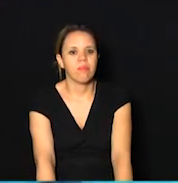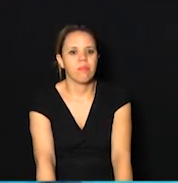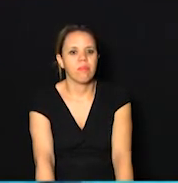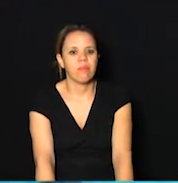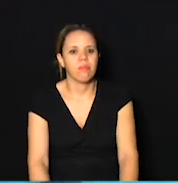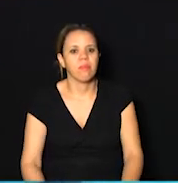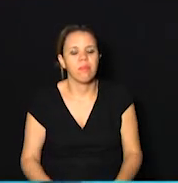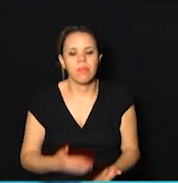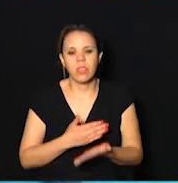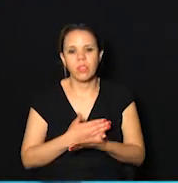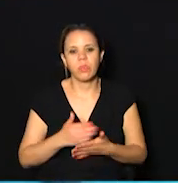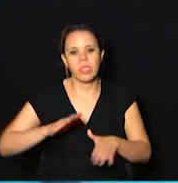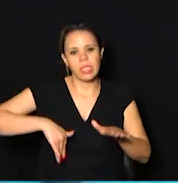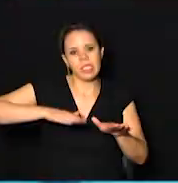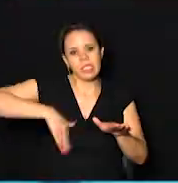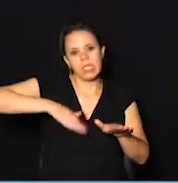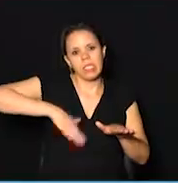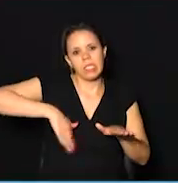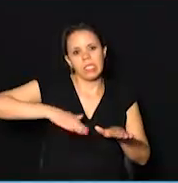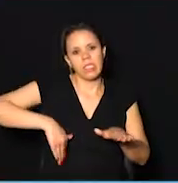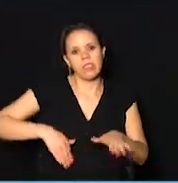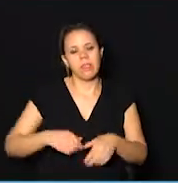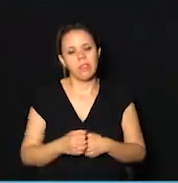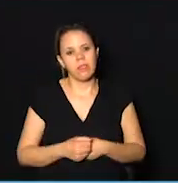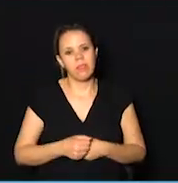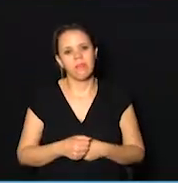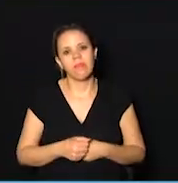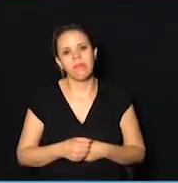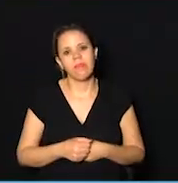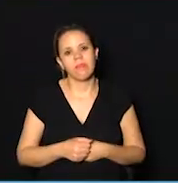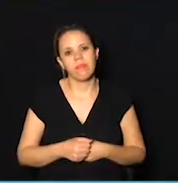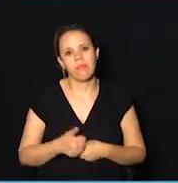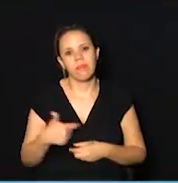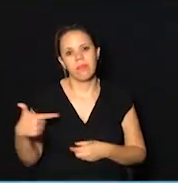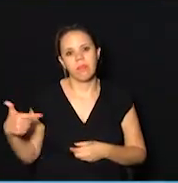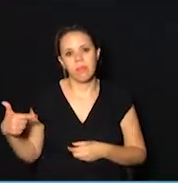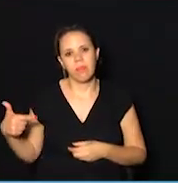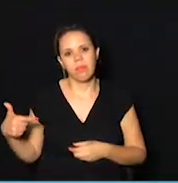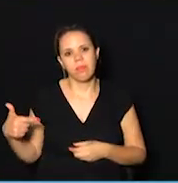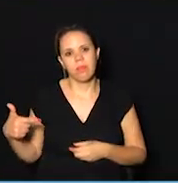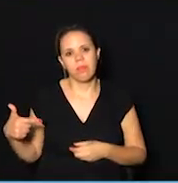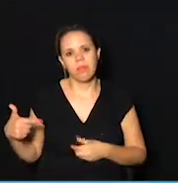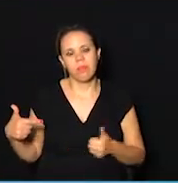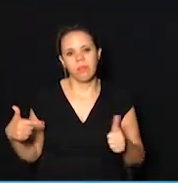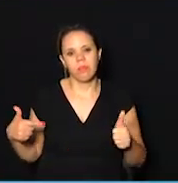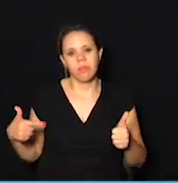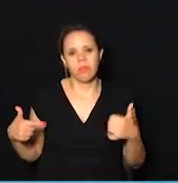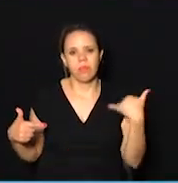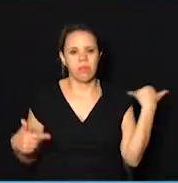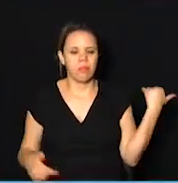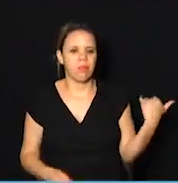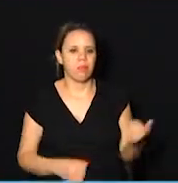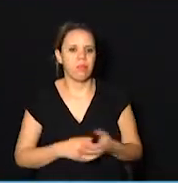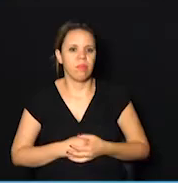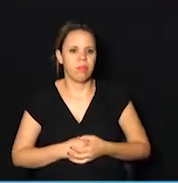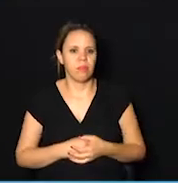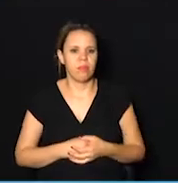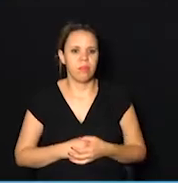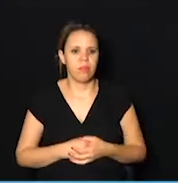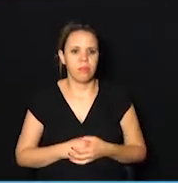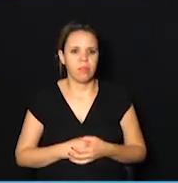eu comecei a nadar com 12 11 para 12 anos